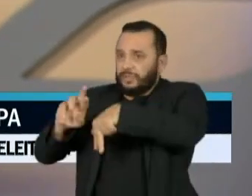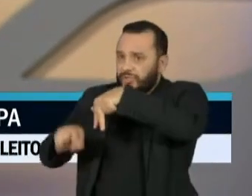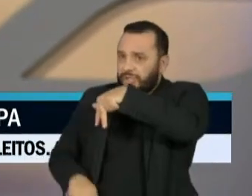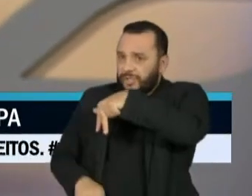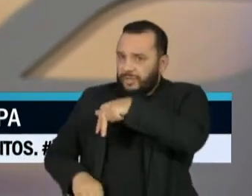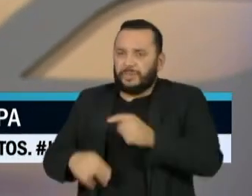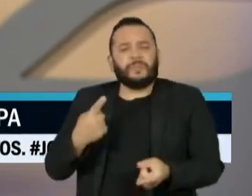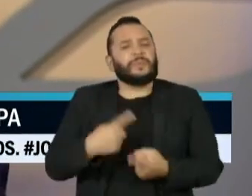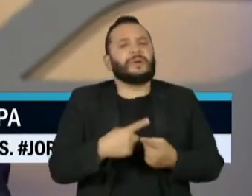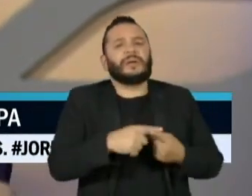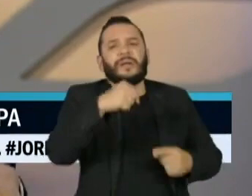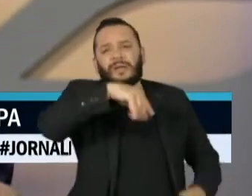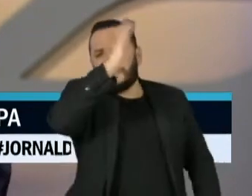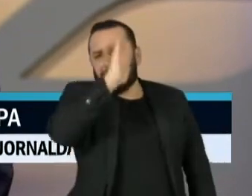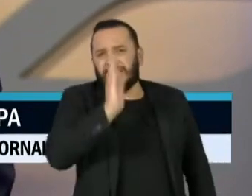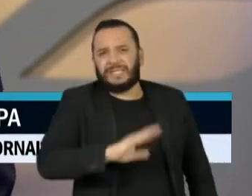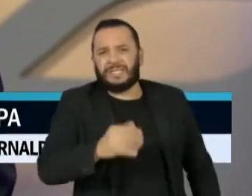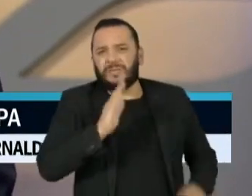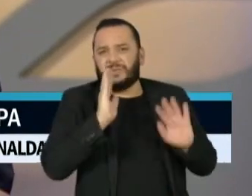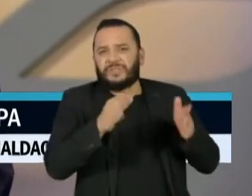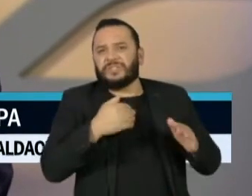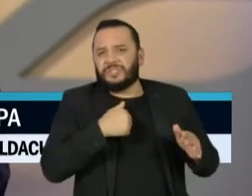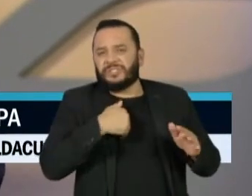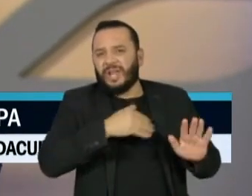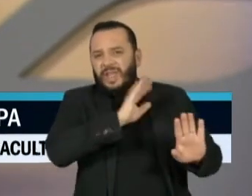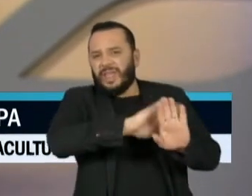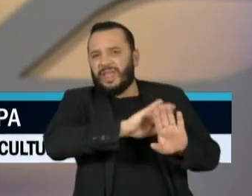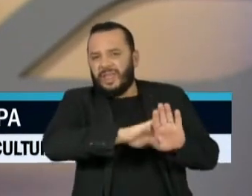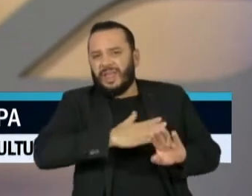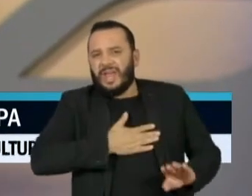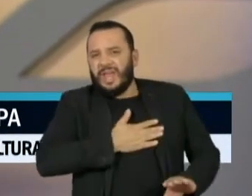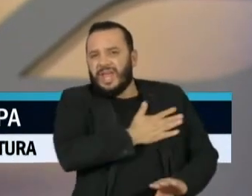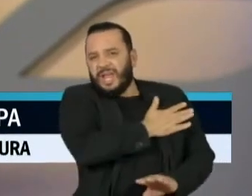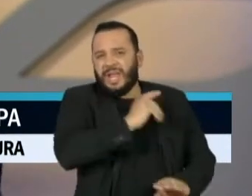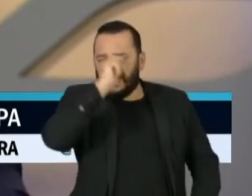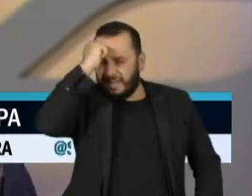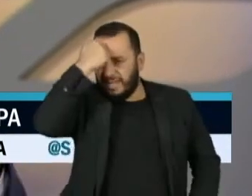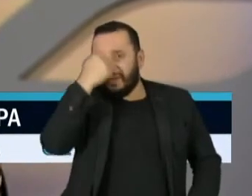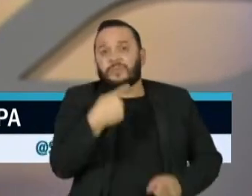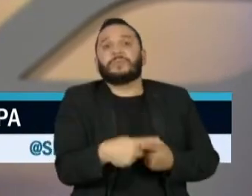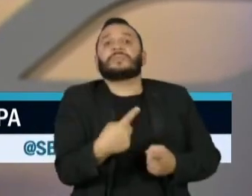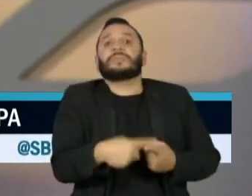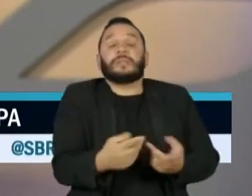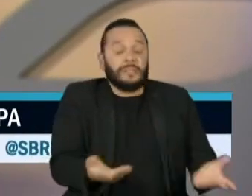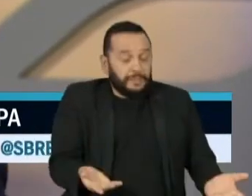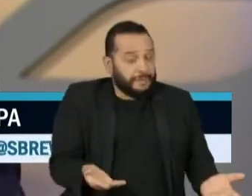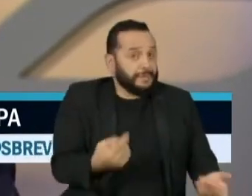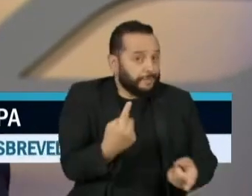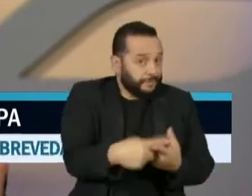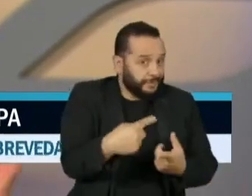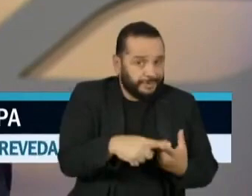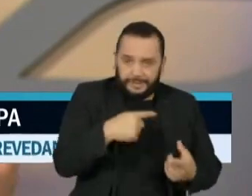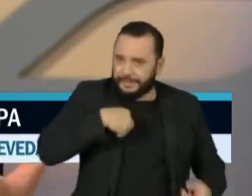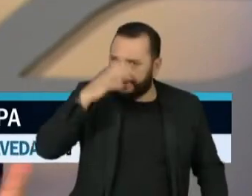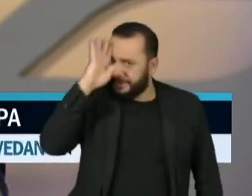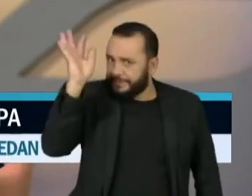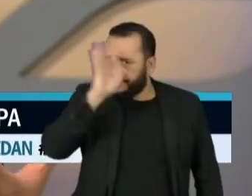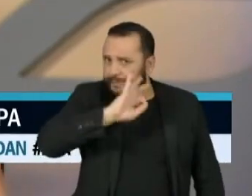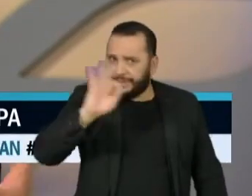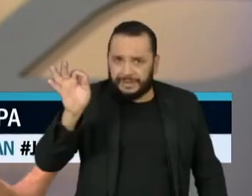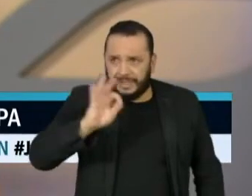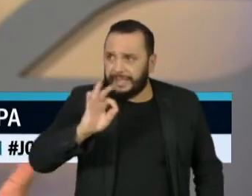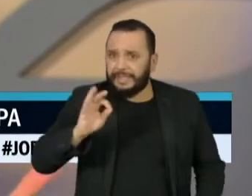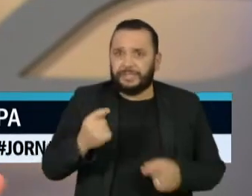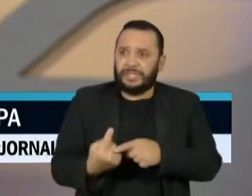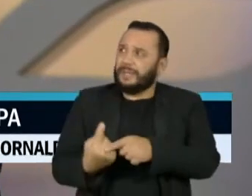esse tipo de narrativa? Porque o nosso país ainda não consegue entender a profundidade de tudo aquilo que ele fez